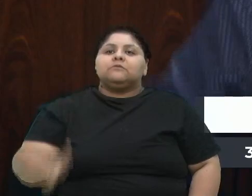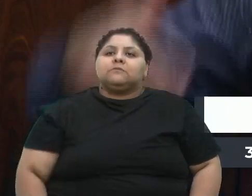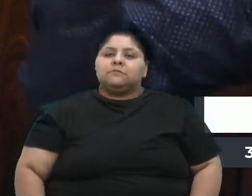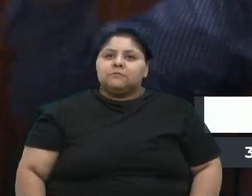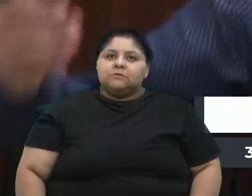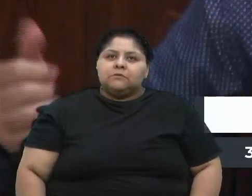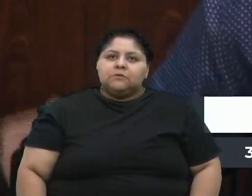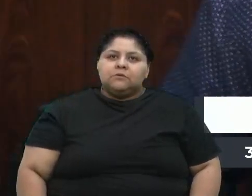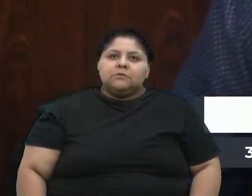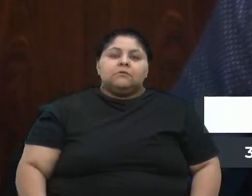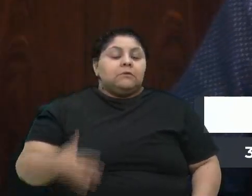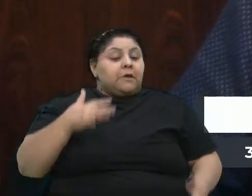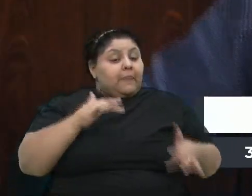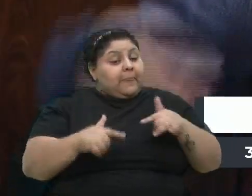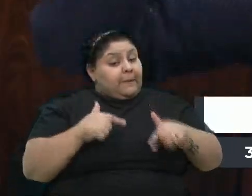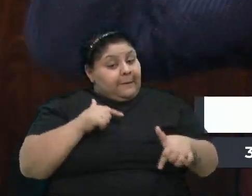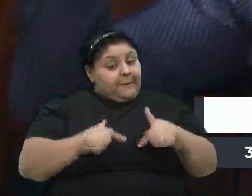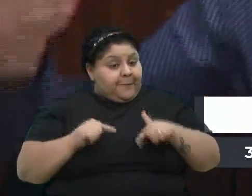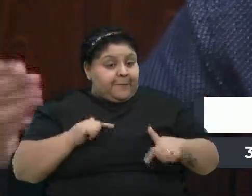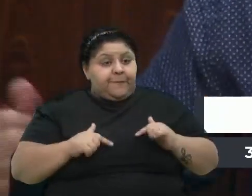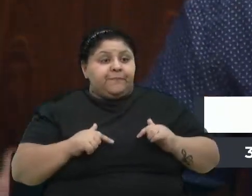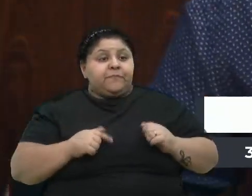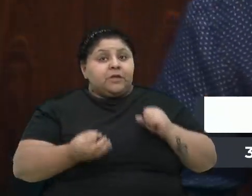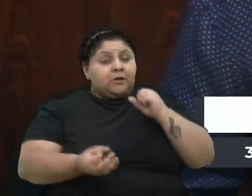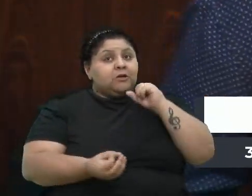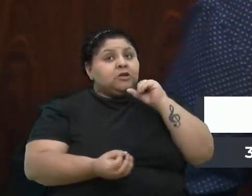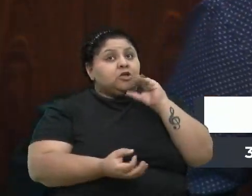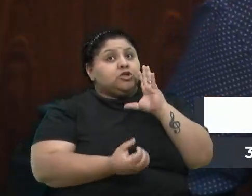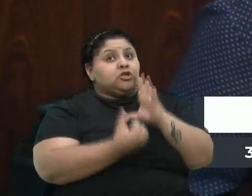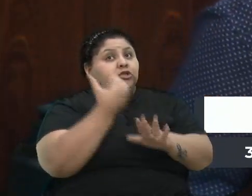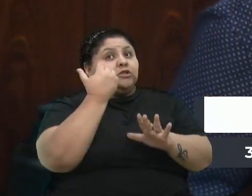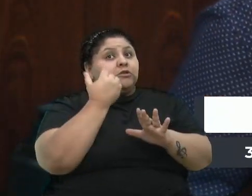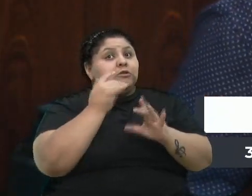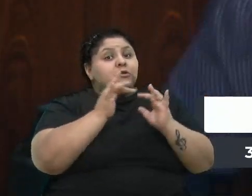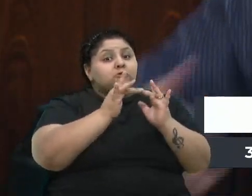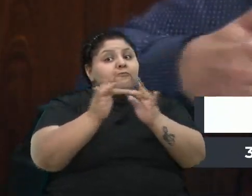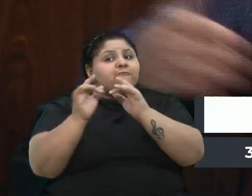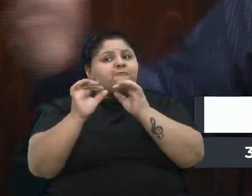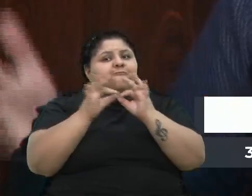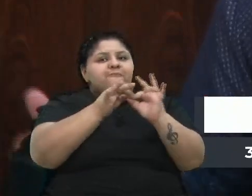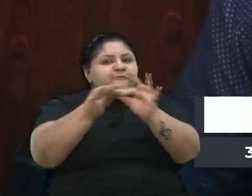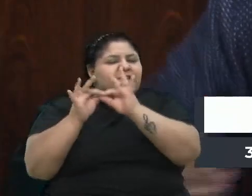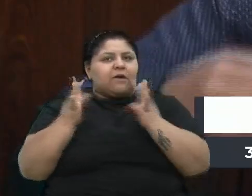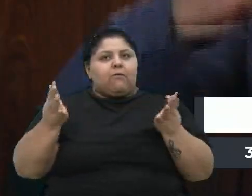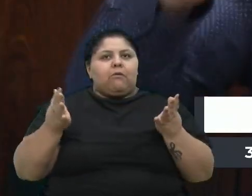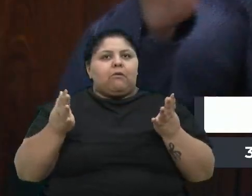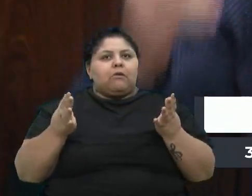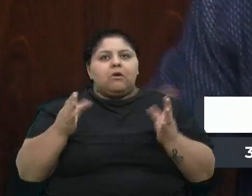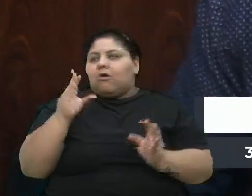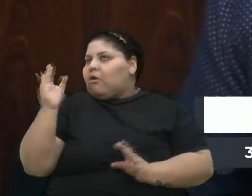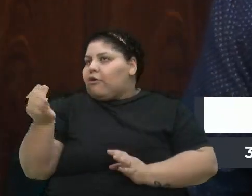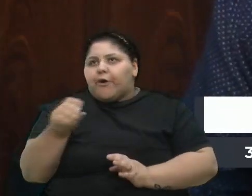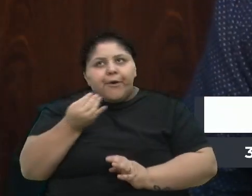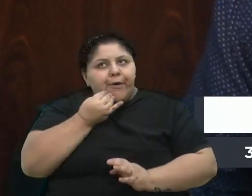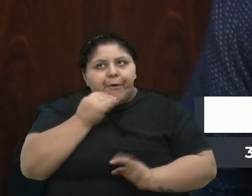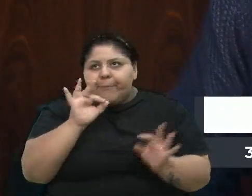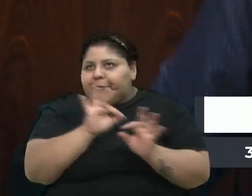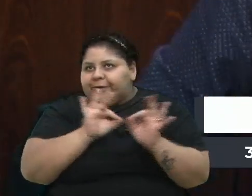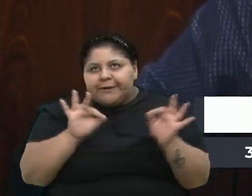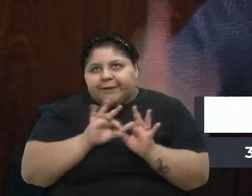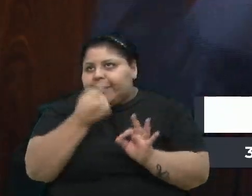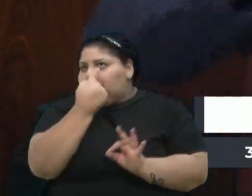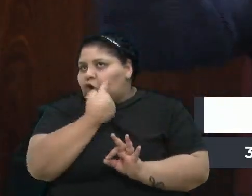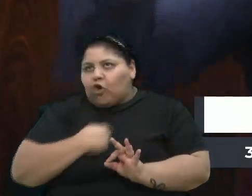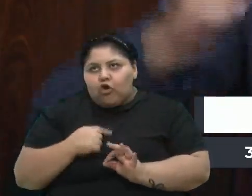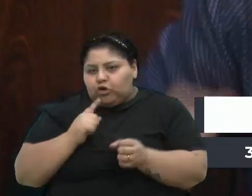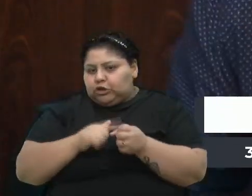De empregabilidade, de restabelecimento do vínculo dessas pessoas. É lógico que ninguém gosta de uma cidade